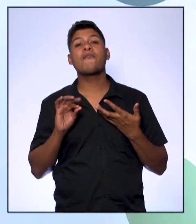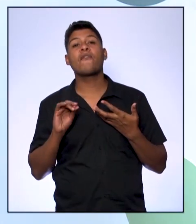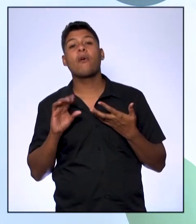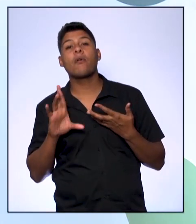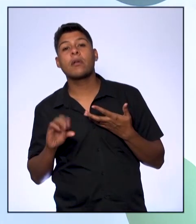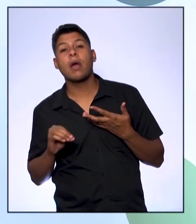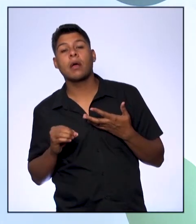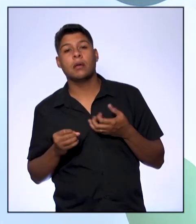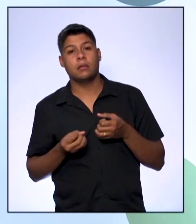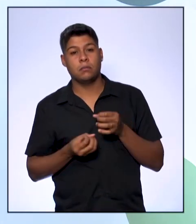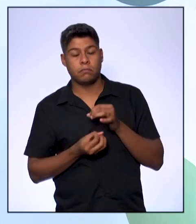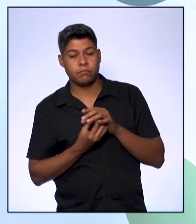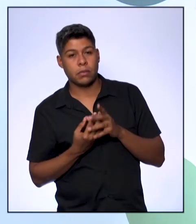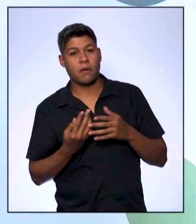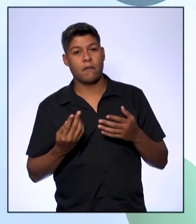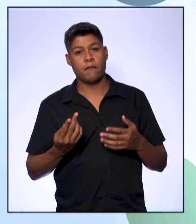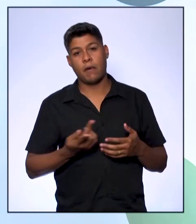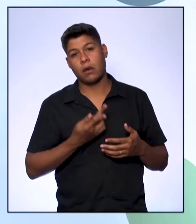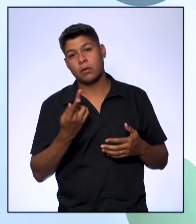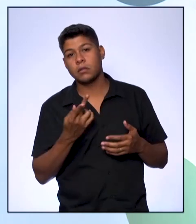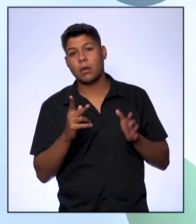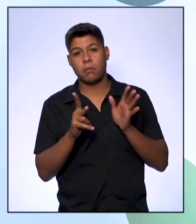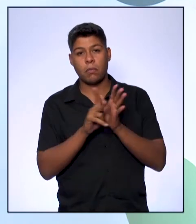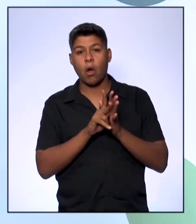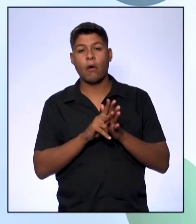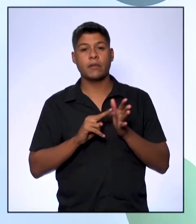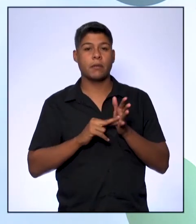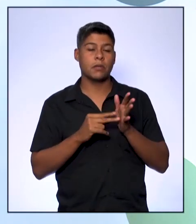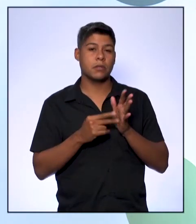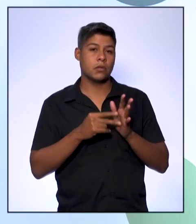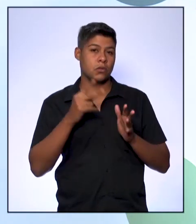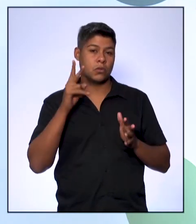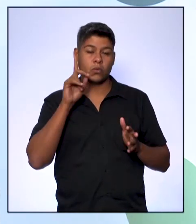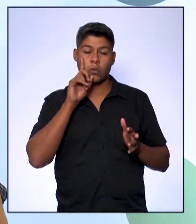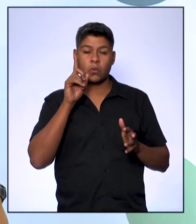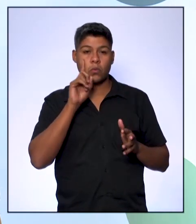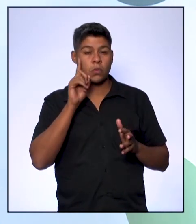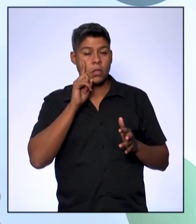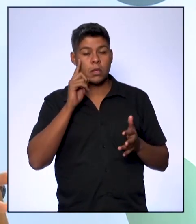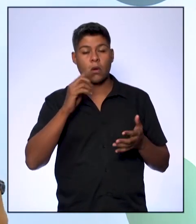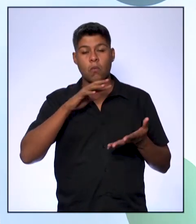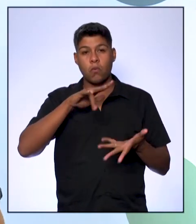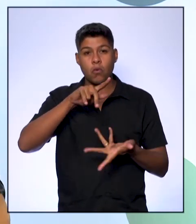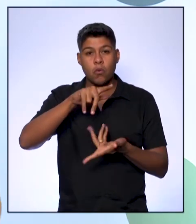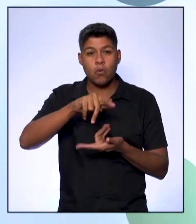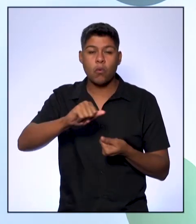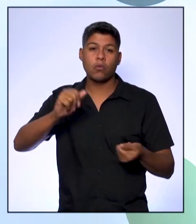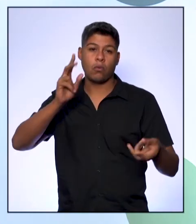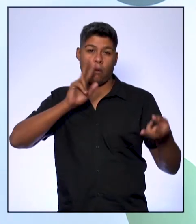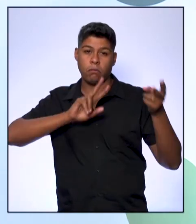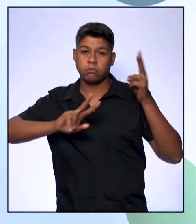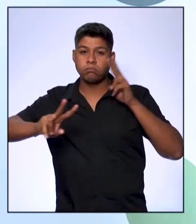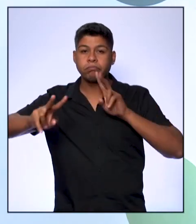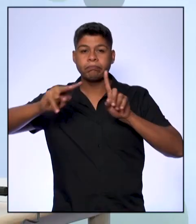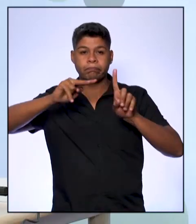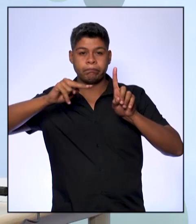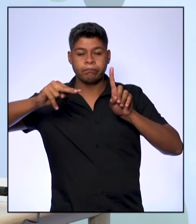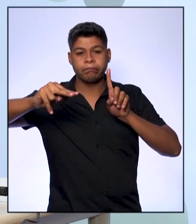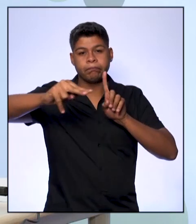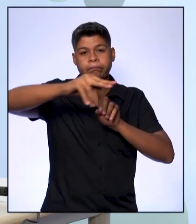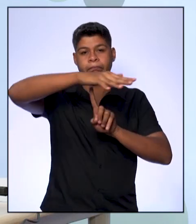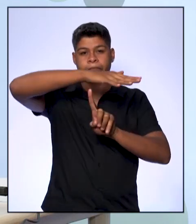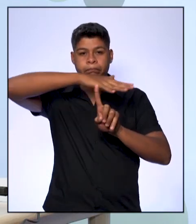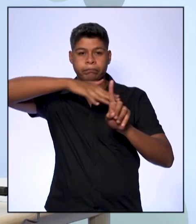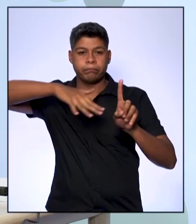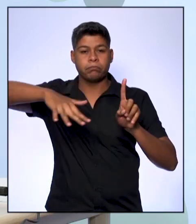construções que vai valorizar muito a interpretação do dia a dia hoje era a forma como a gente entende o mundo a realidade a nossa nosso redor né e uma coisa